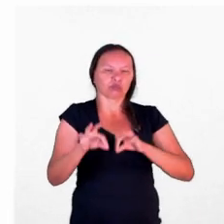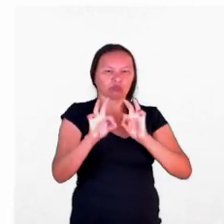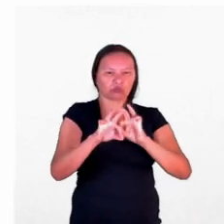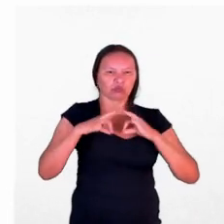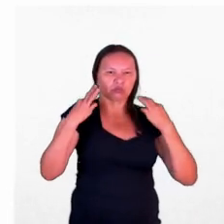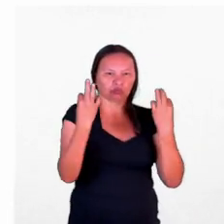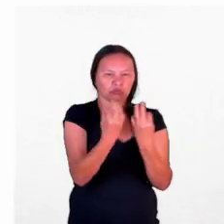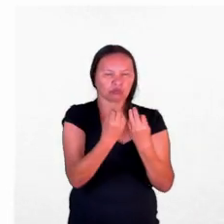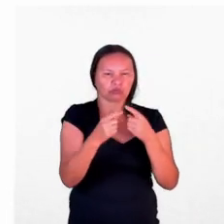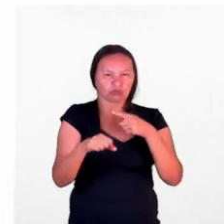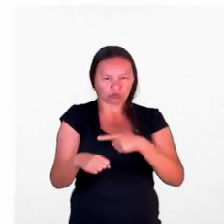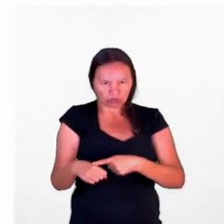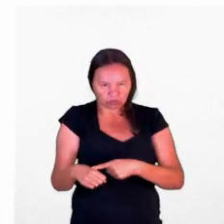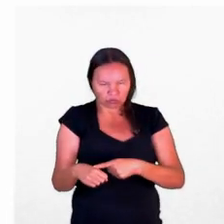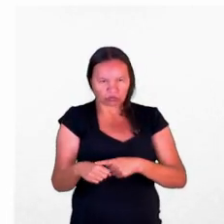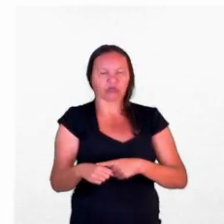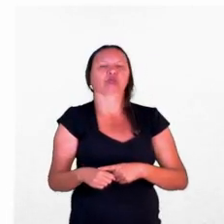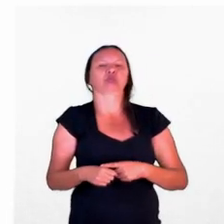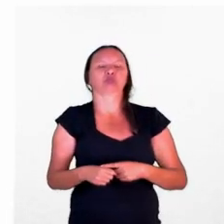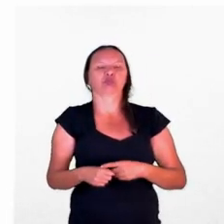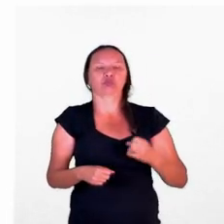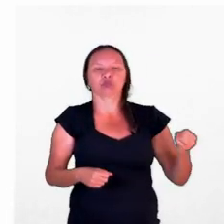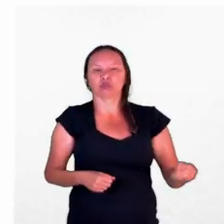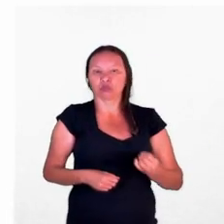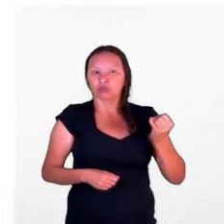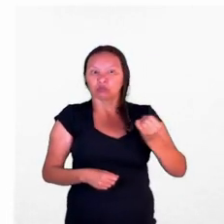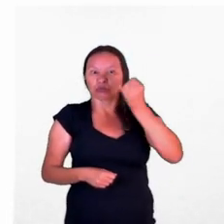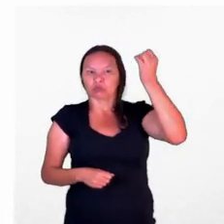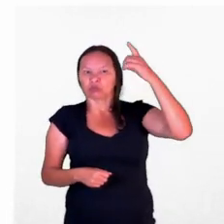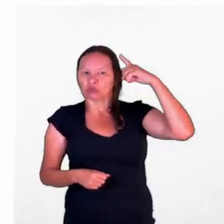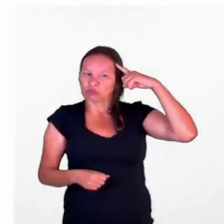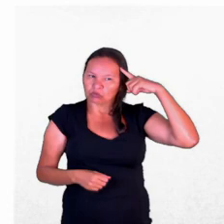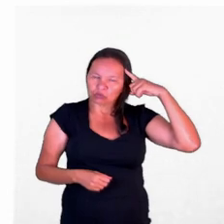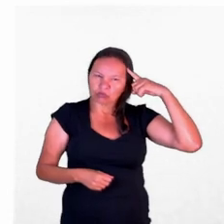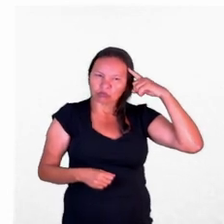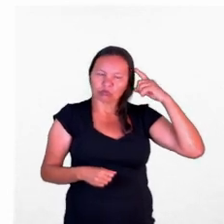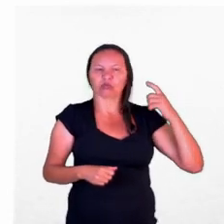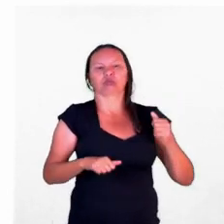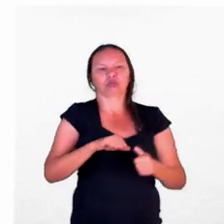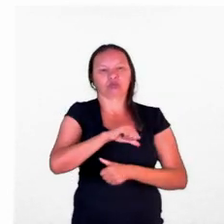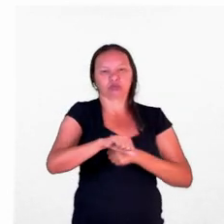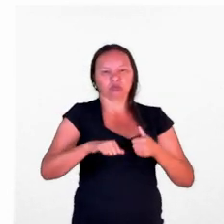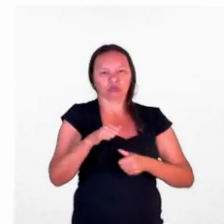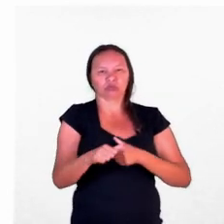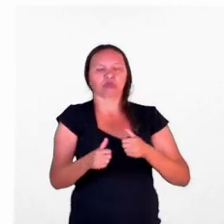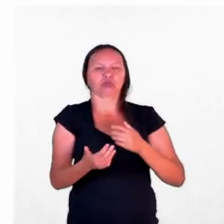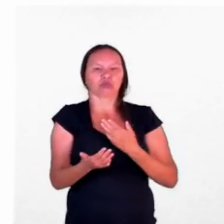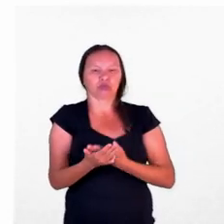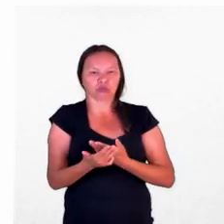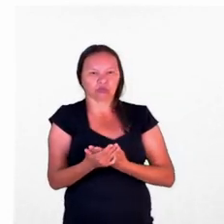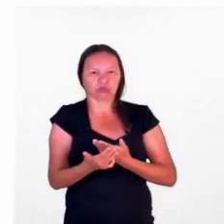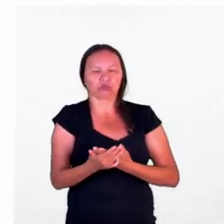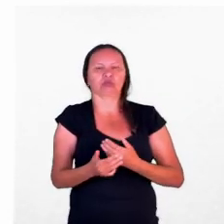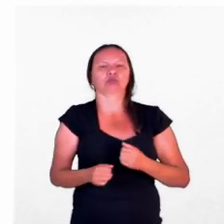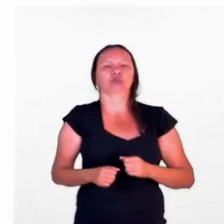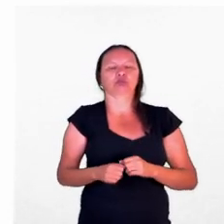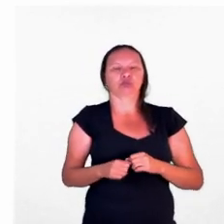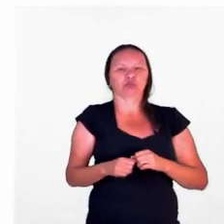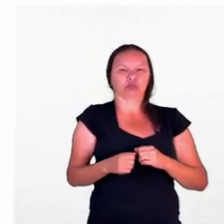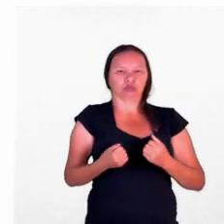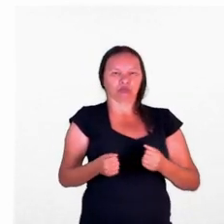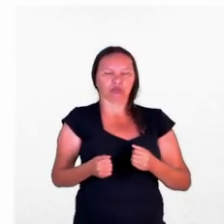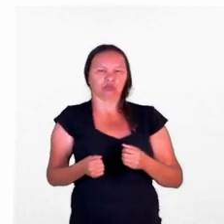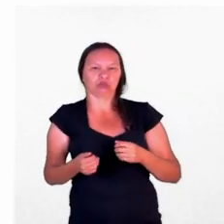local Então acho que é importante a gente pensar em estratégias de acompanhando o cumprimento das